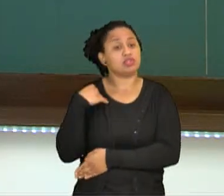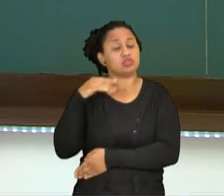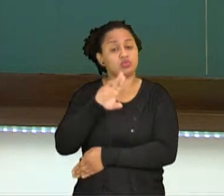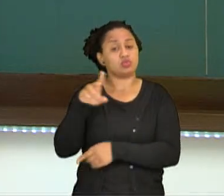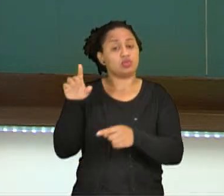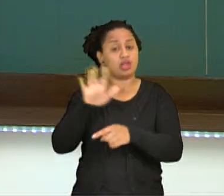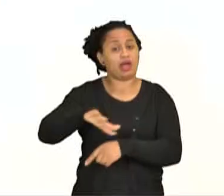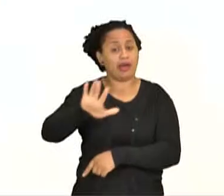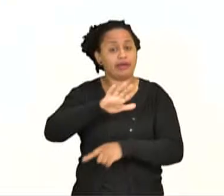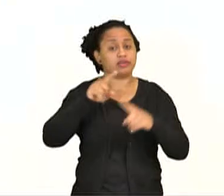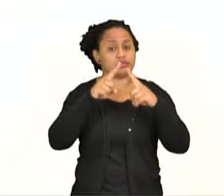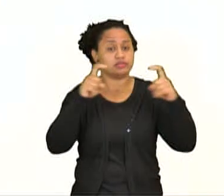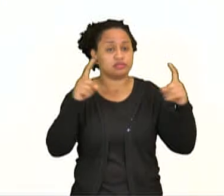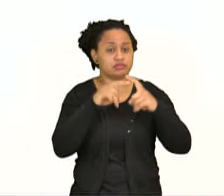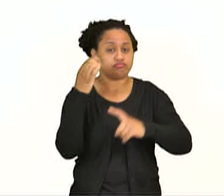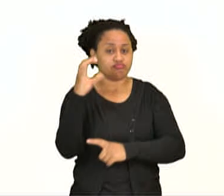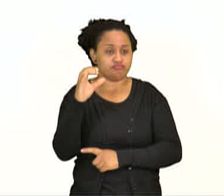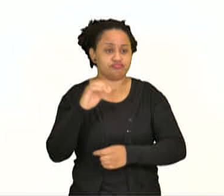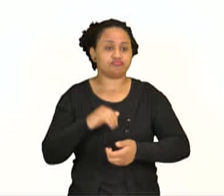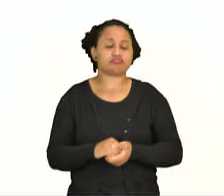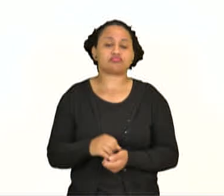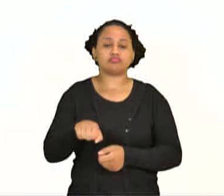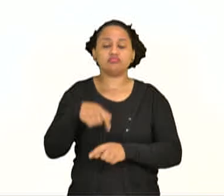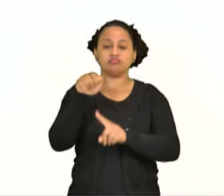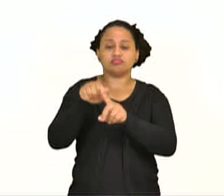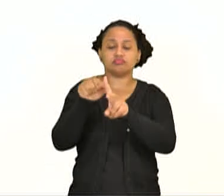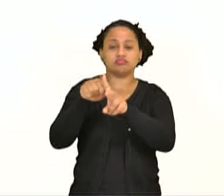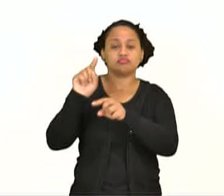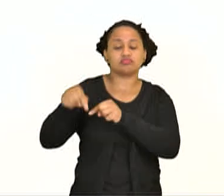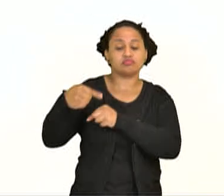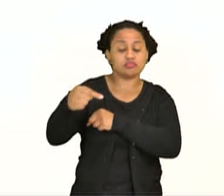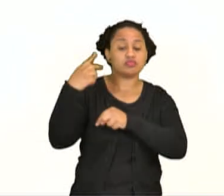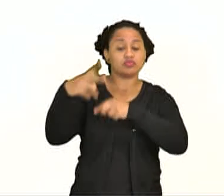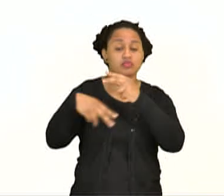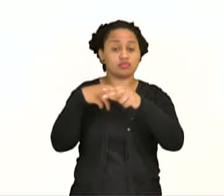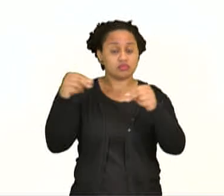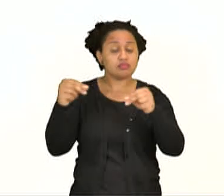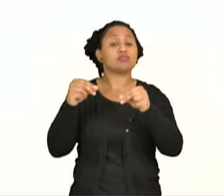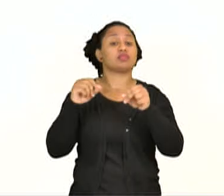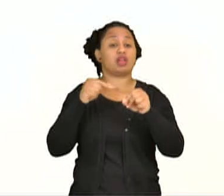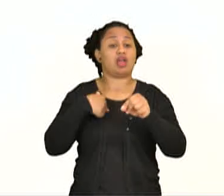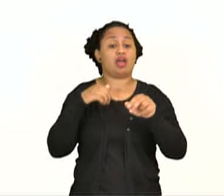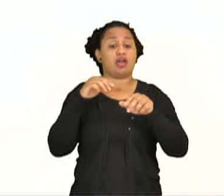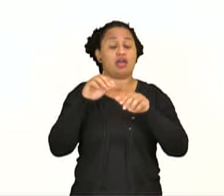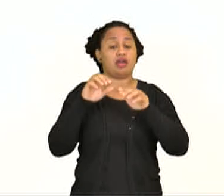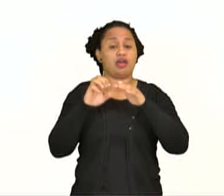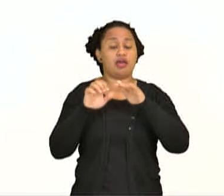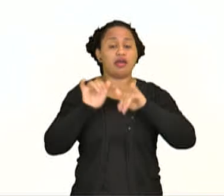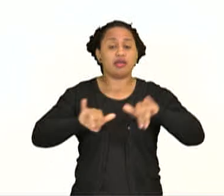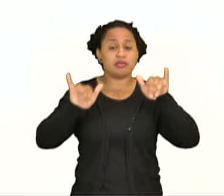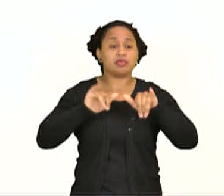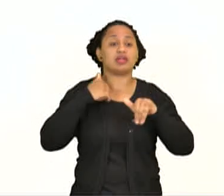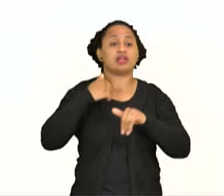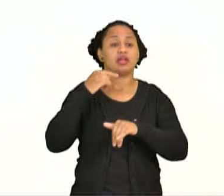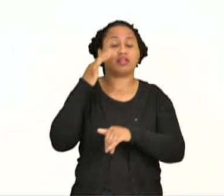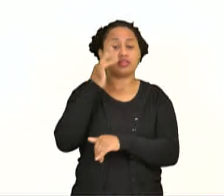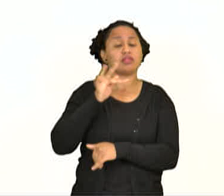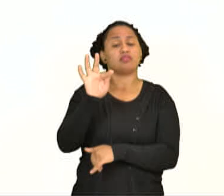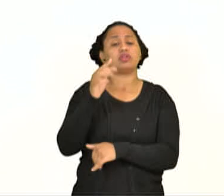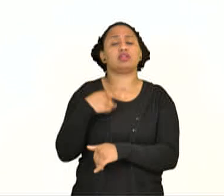ciência. Poucos meses depois da conquista histórica, a imprensa da França conduziu uma verdadeira